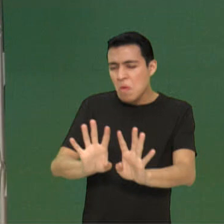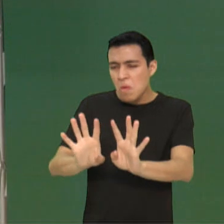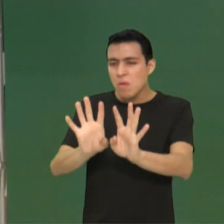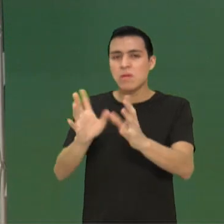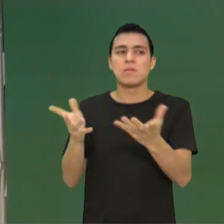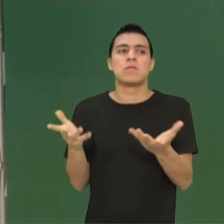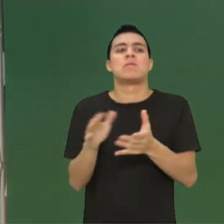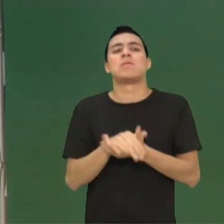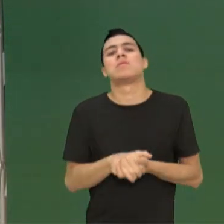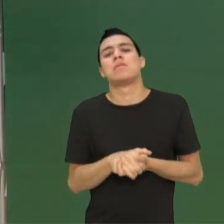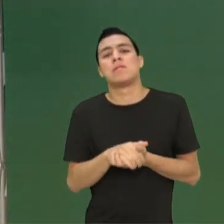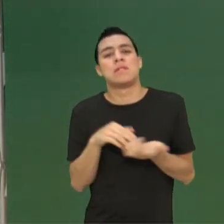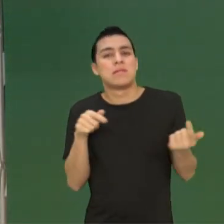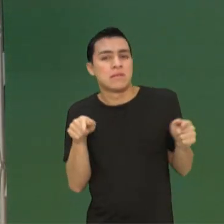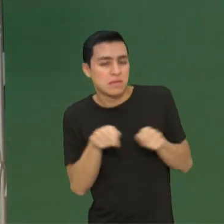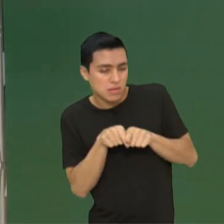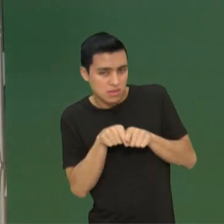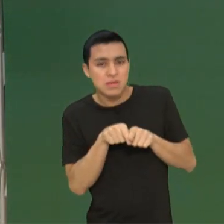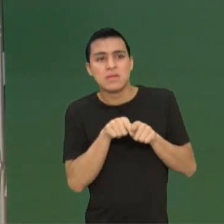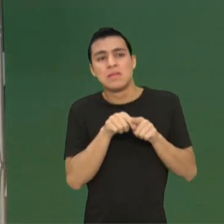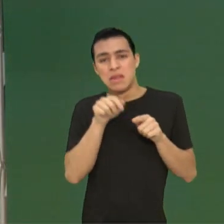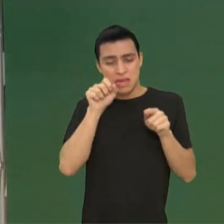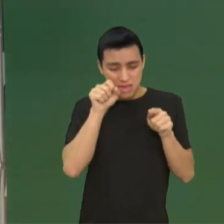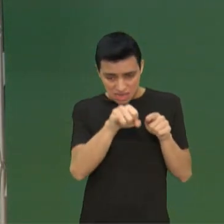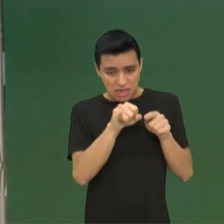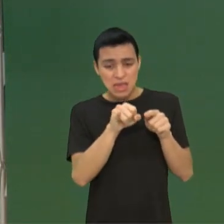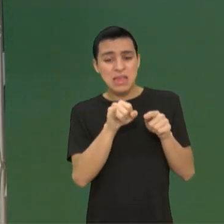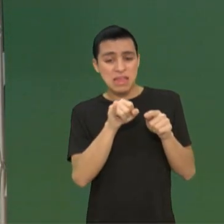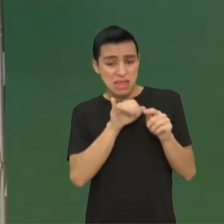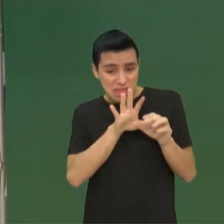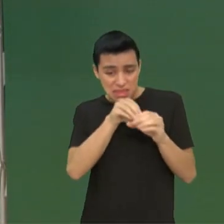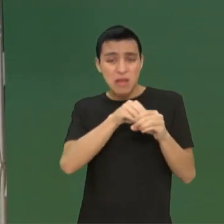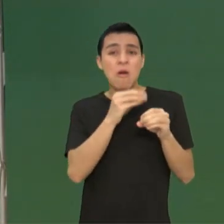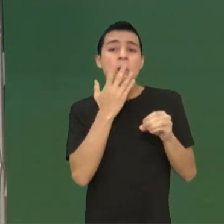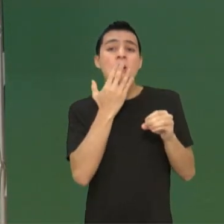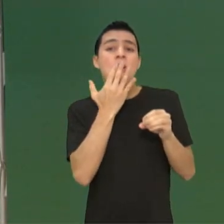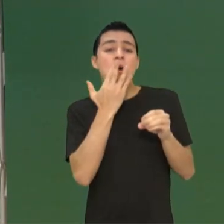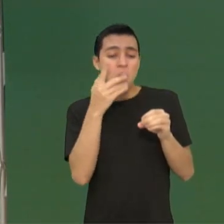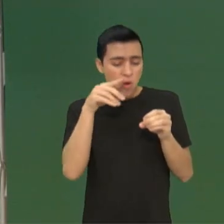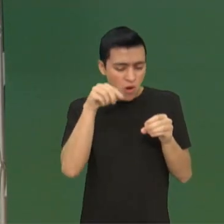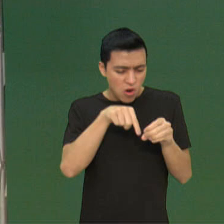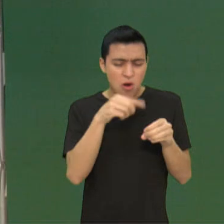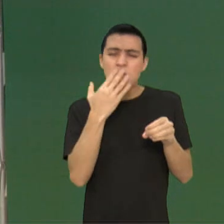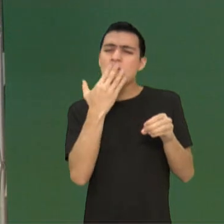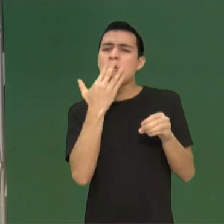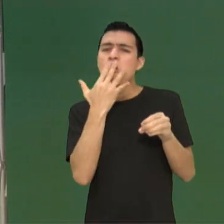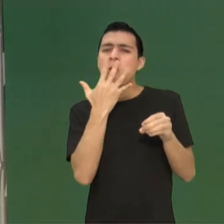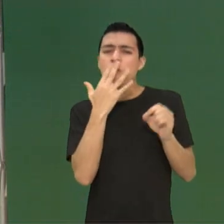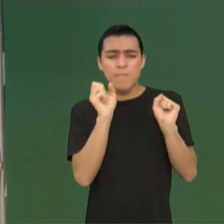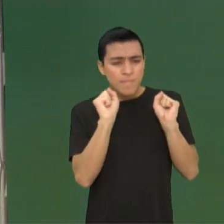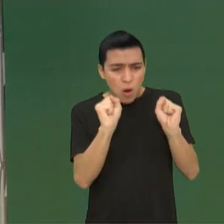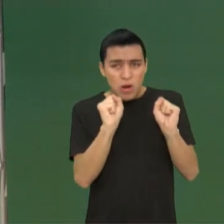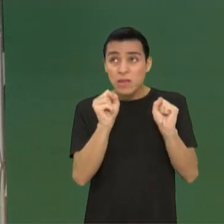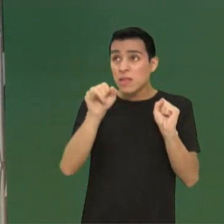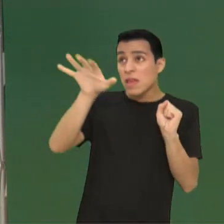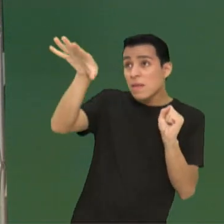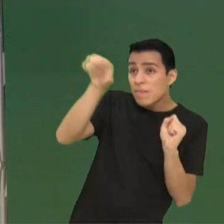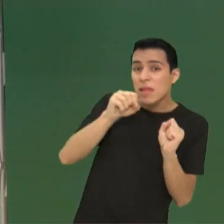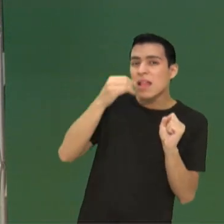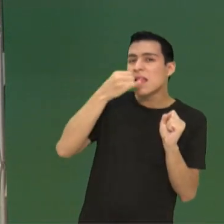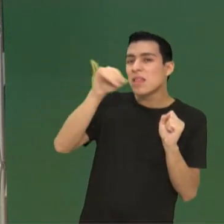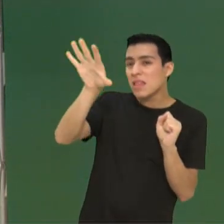célula, e se ele guardar um pigmento, e esse pigmento for um pigmento capaz de pegar a energia da